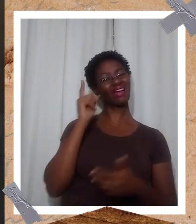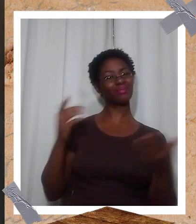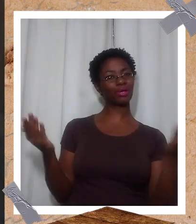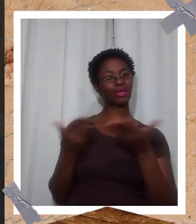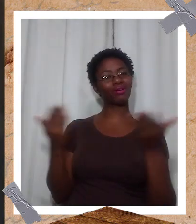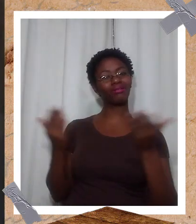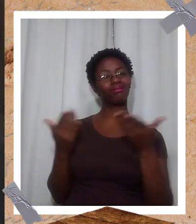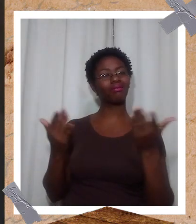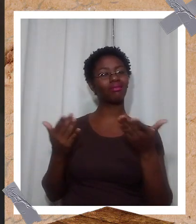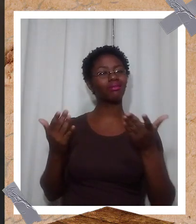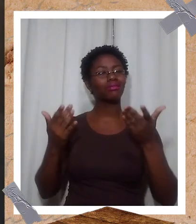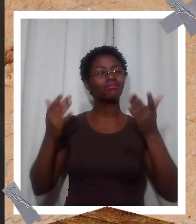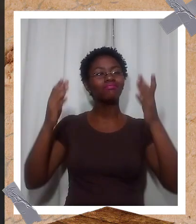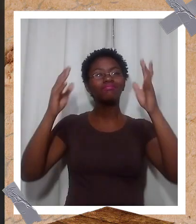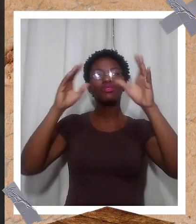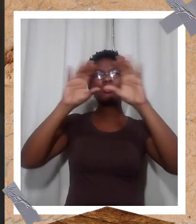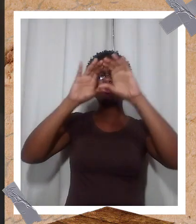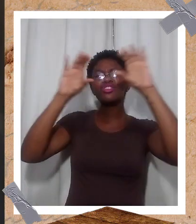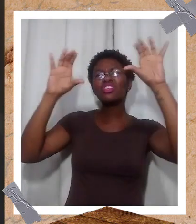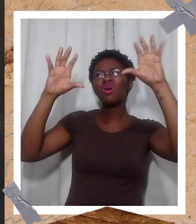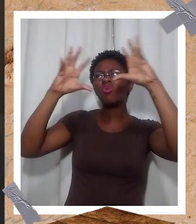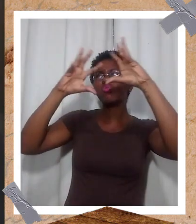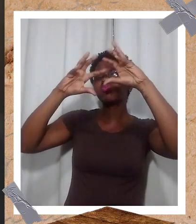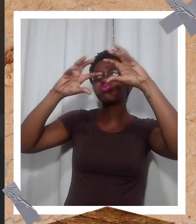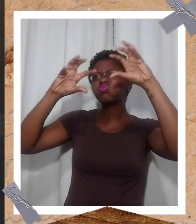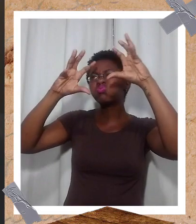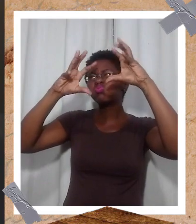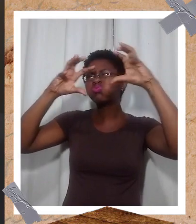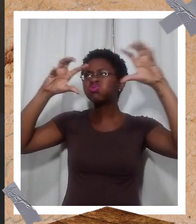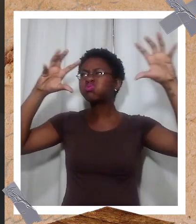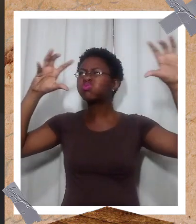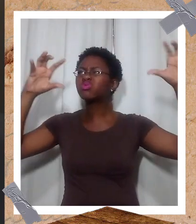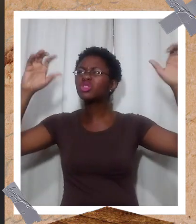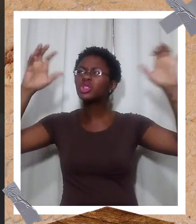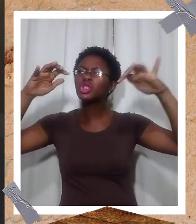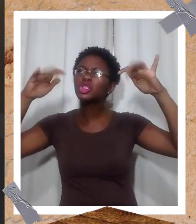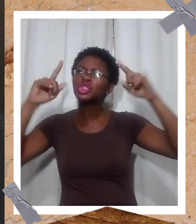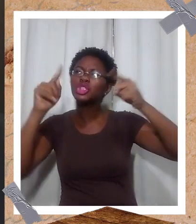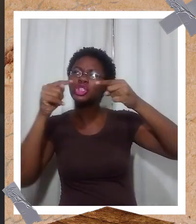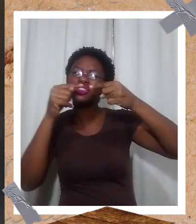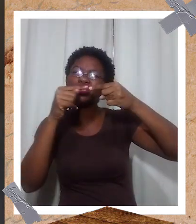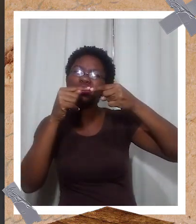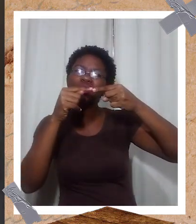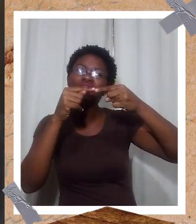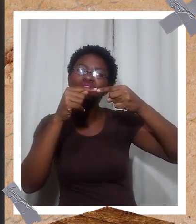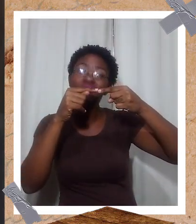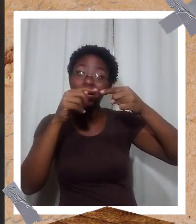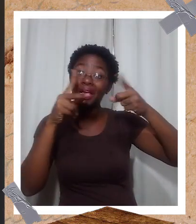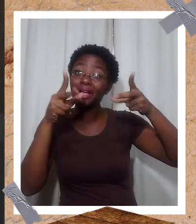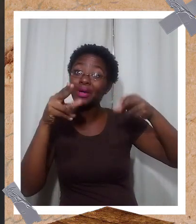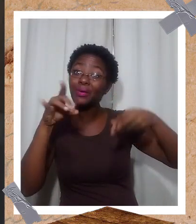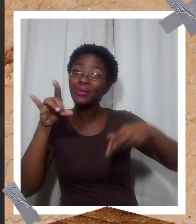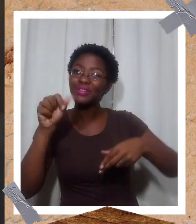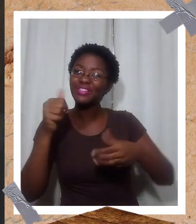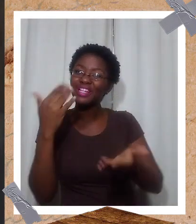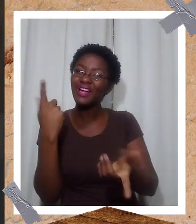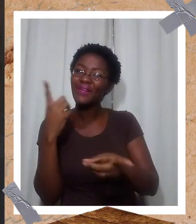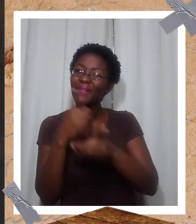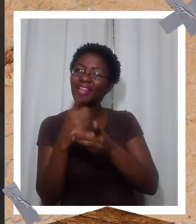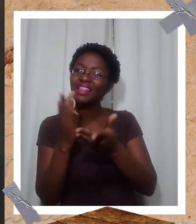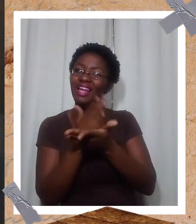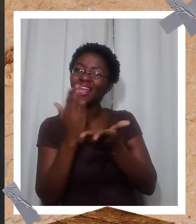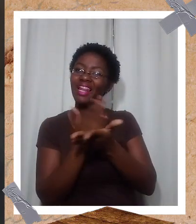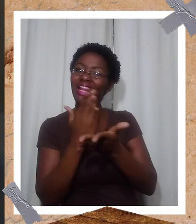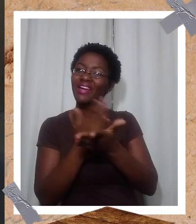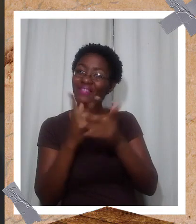meio nublado, tem um aspecto assim chuvoso, e no dia que eu encontrei esse livro estava assim também, né? Então isso